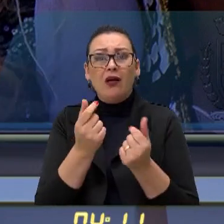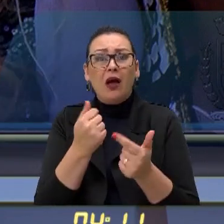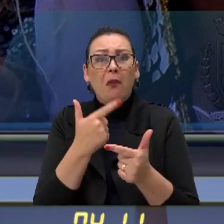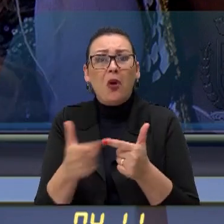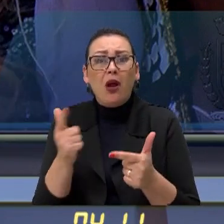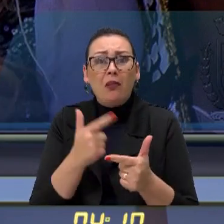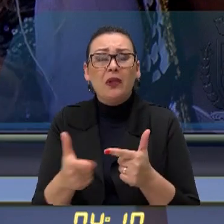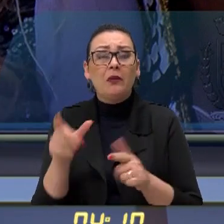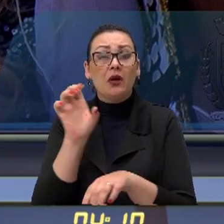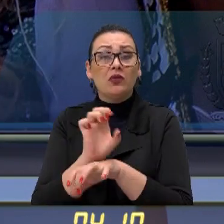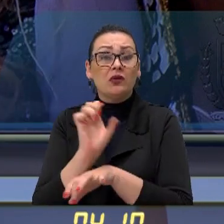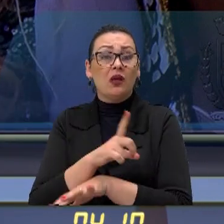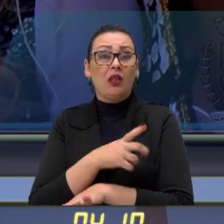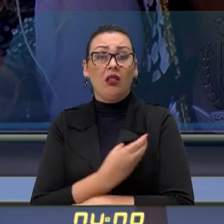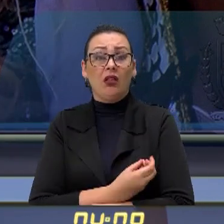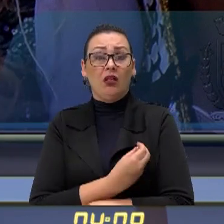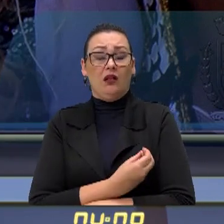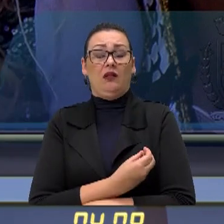estado vive.